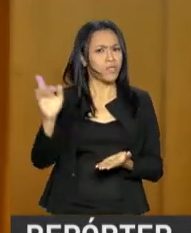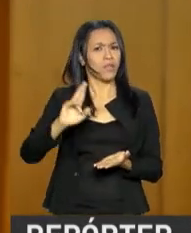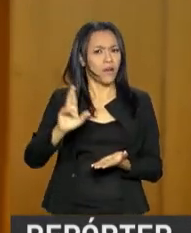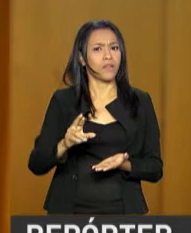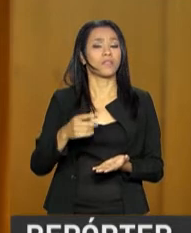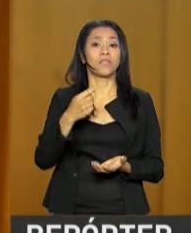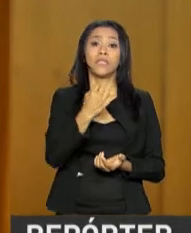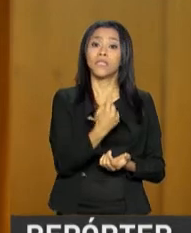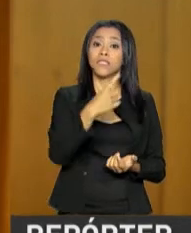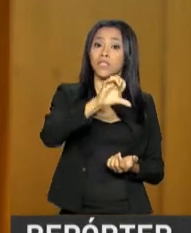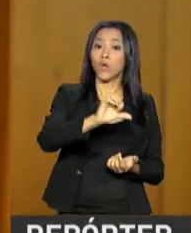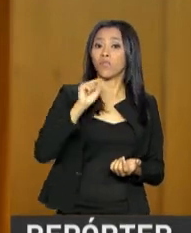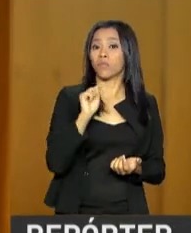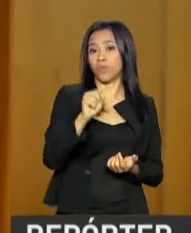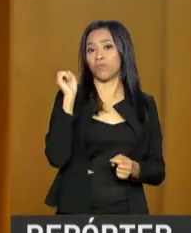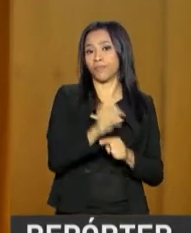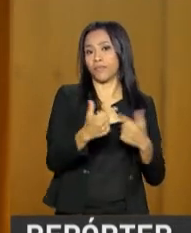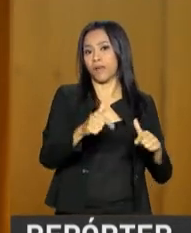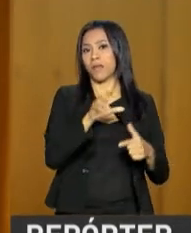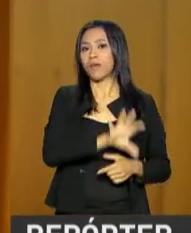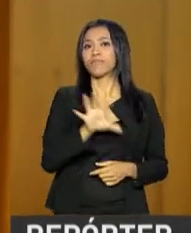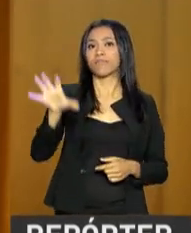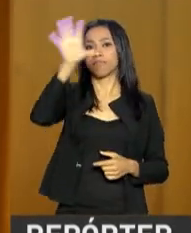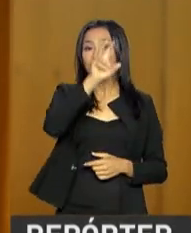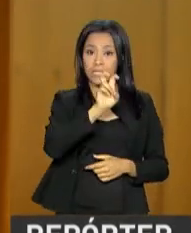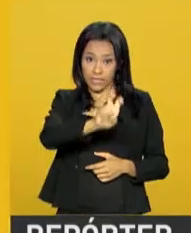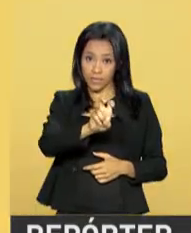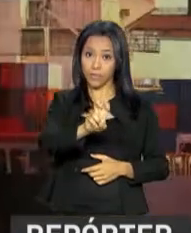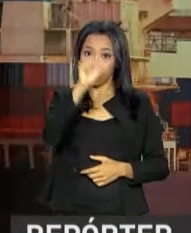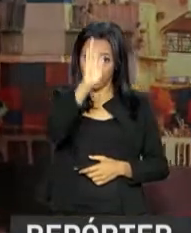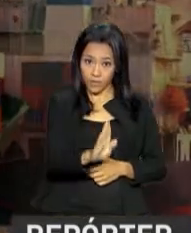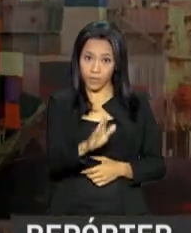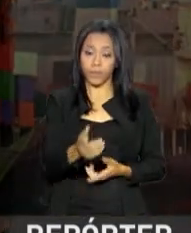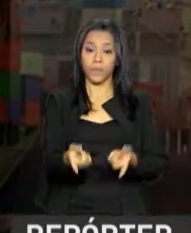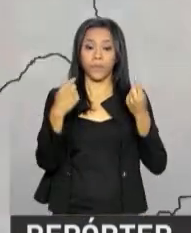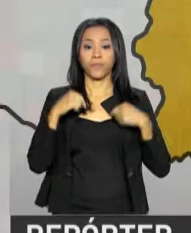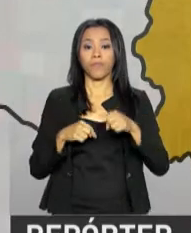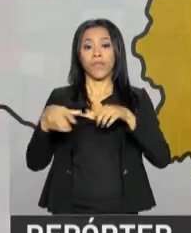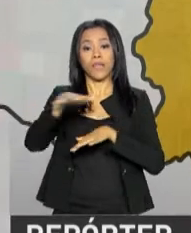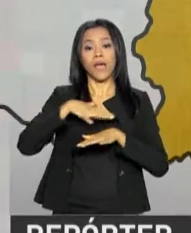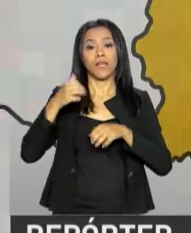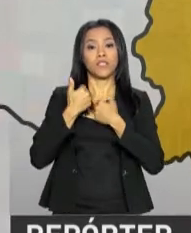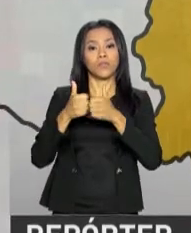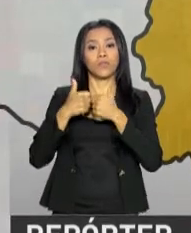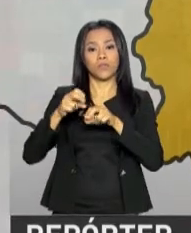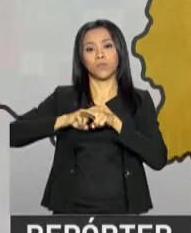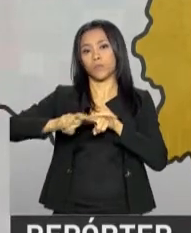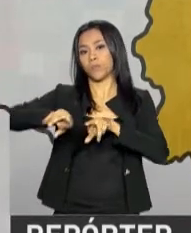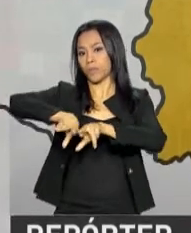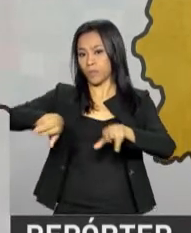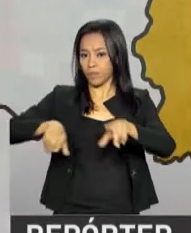também 19 mil empregos diretos nas cinco regiões do país na área de transporte são outros sete